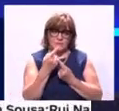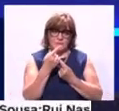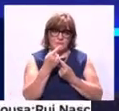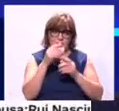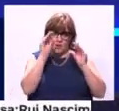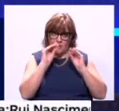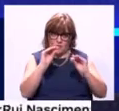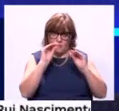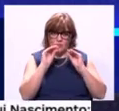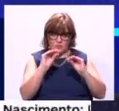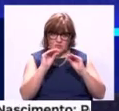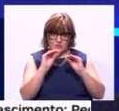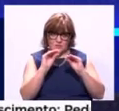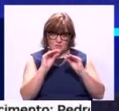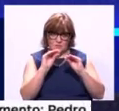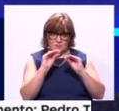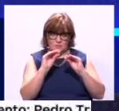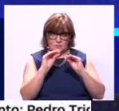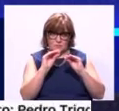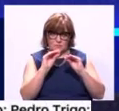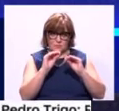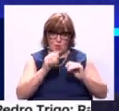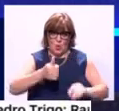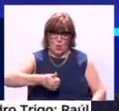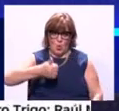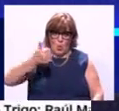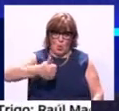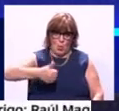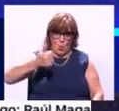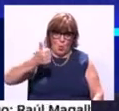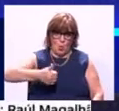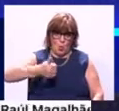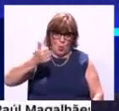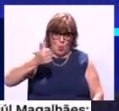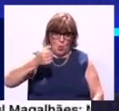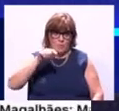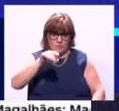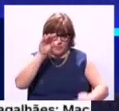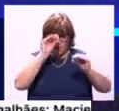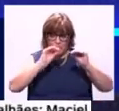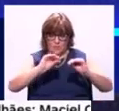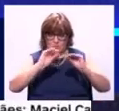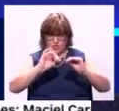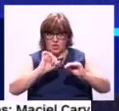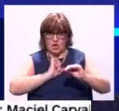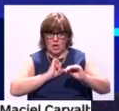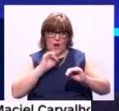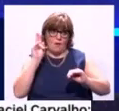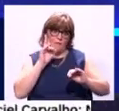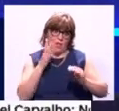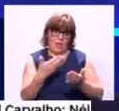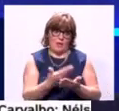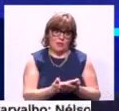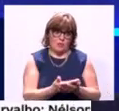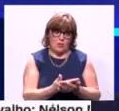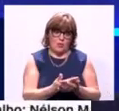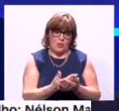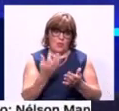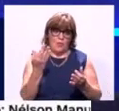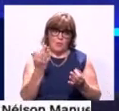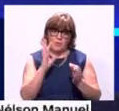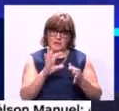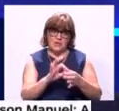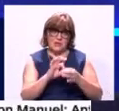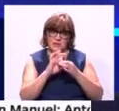a formação é primordial. Desta formação, as nossas mais-valias, o Futebol Porto tem que